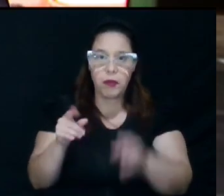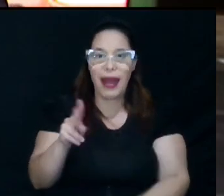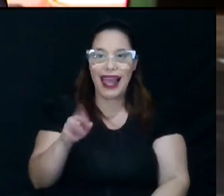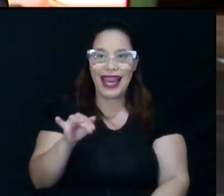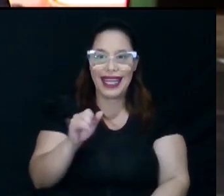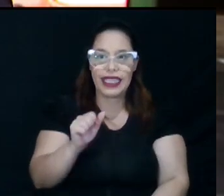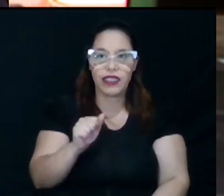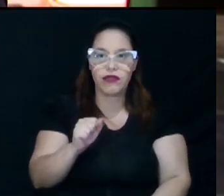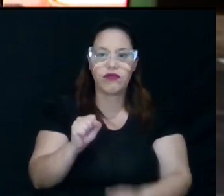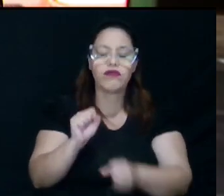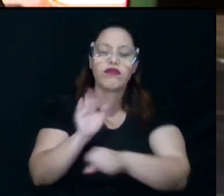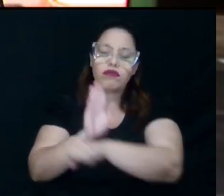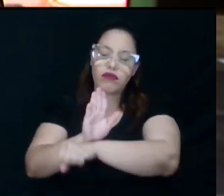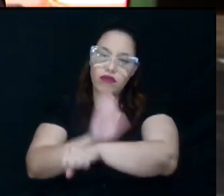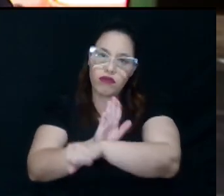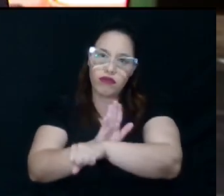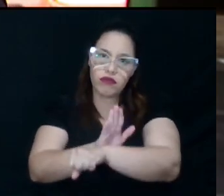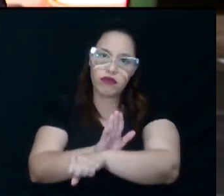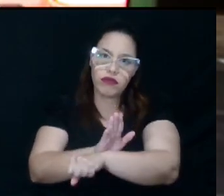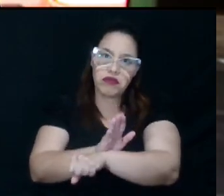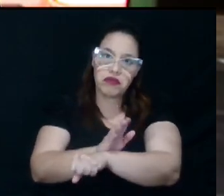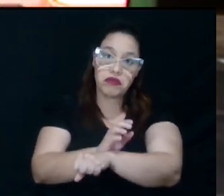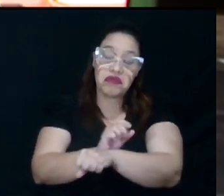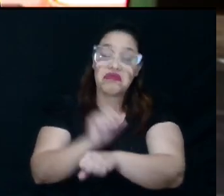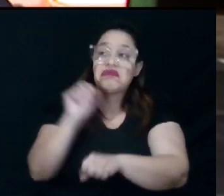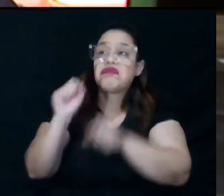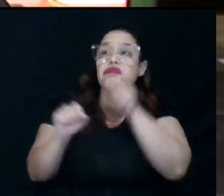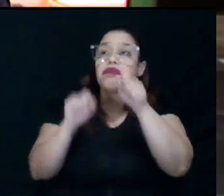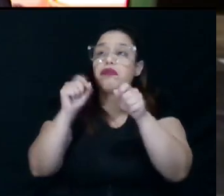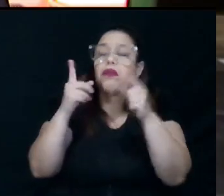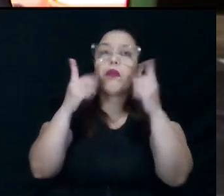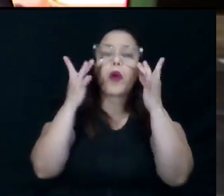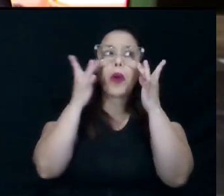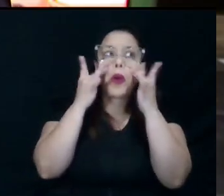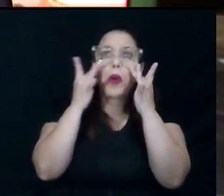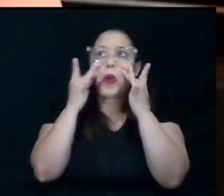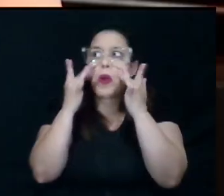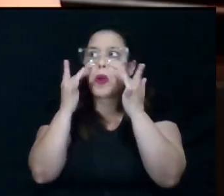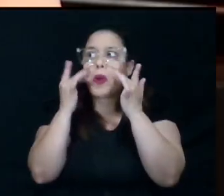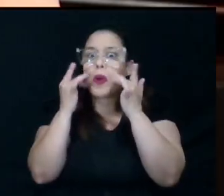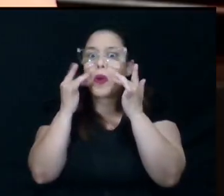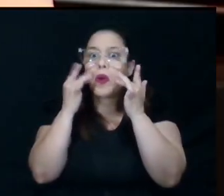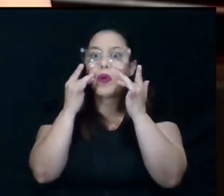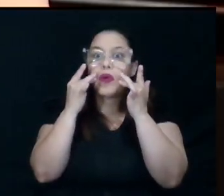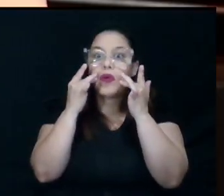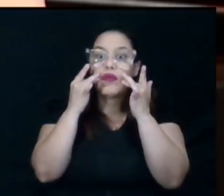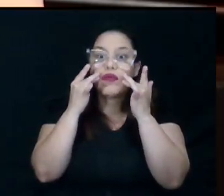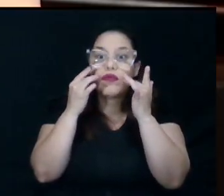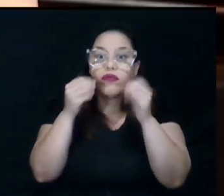a entender melhor o que elas estão assistindo quando as óperas forem acontecer no mês de setembro.